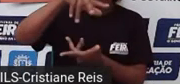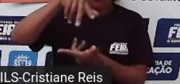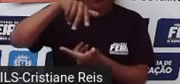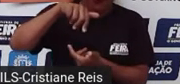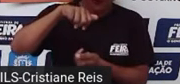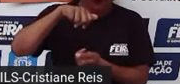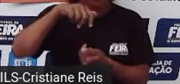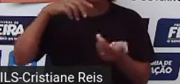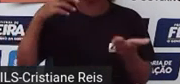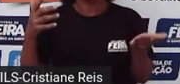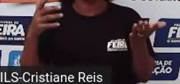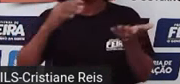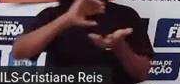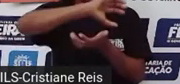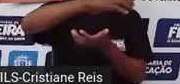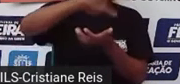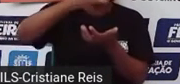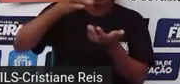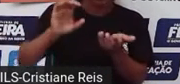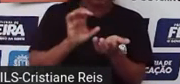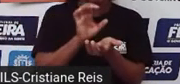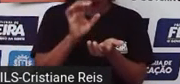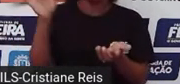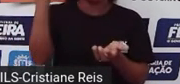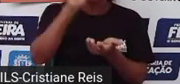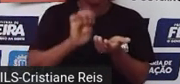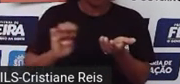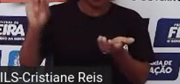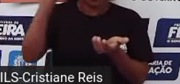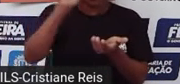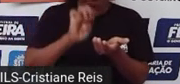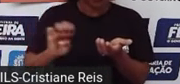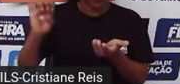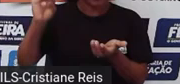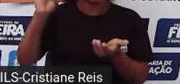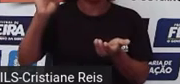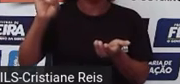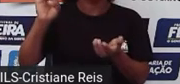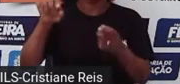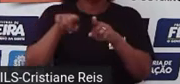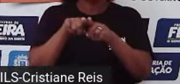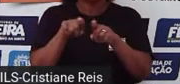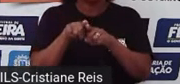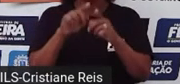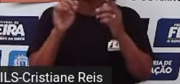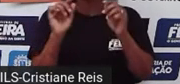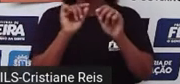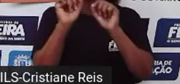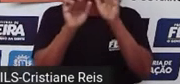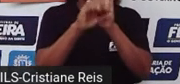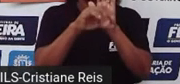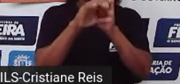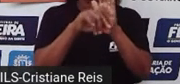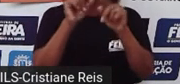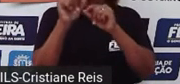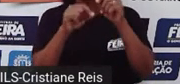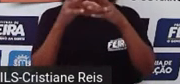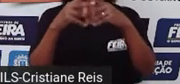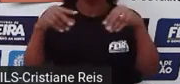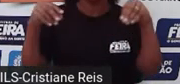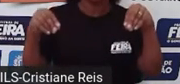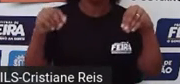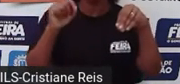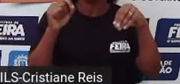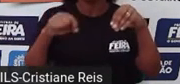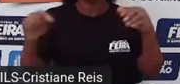falando sobre o continente Europeu falamos das sobre os conceitos principais de território de nação para você não é de